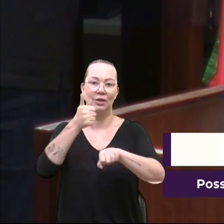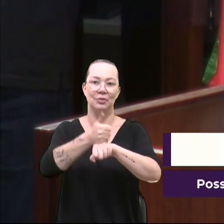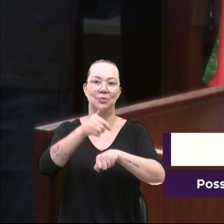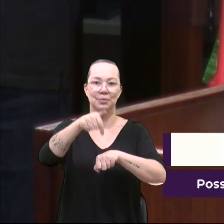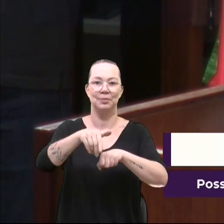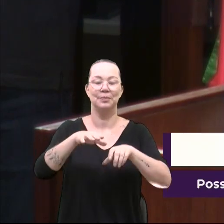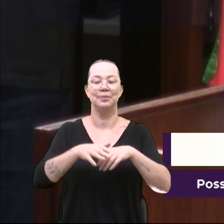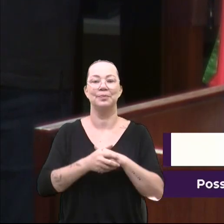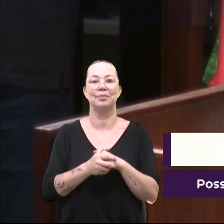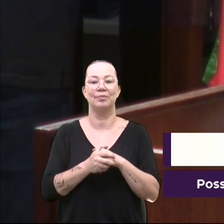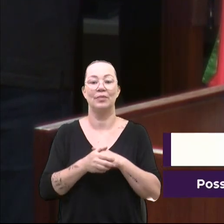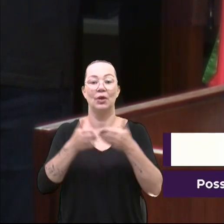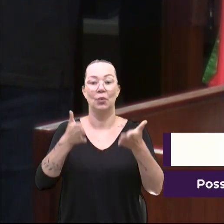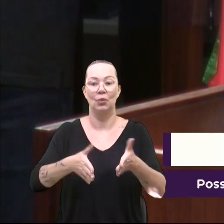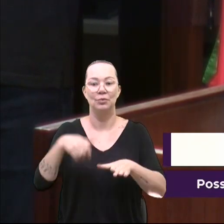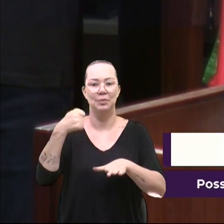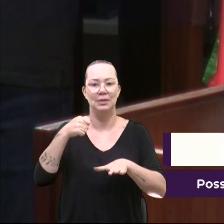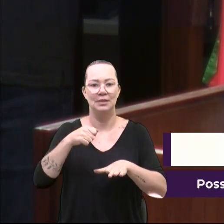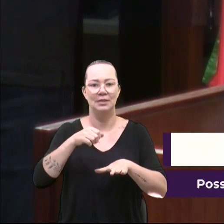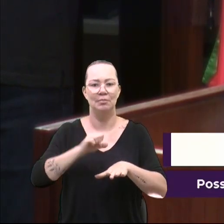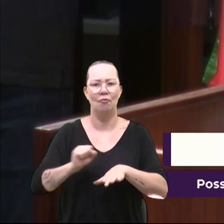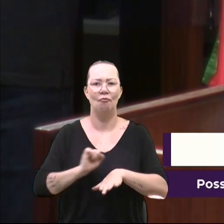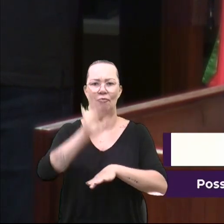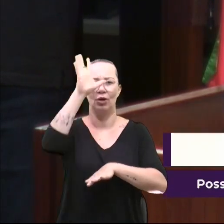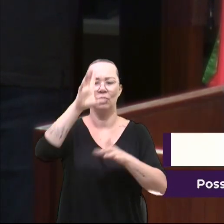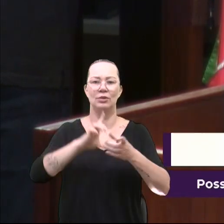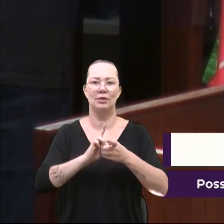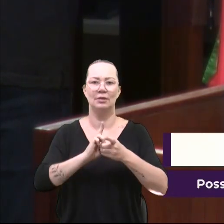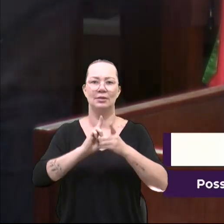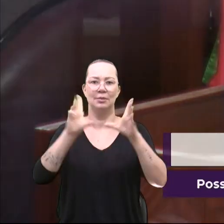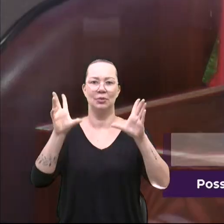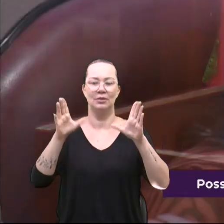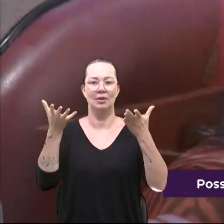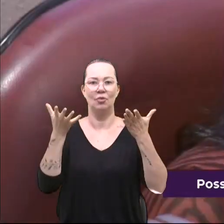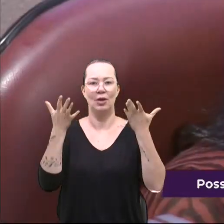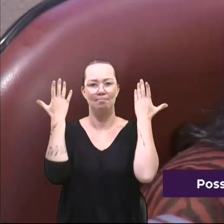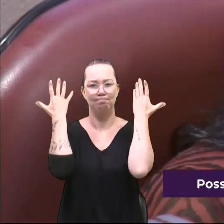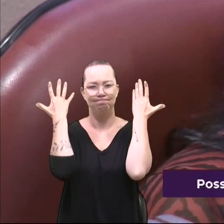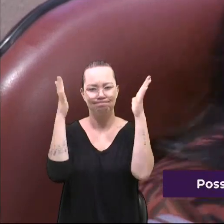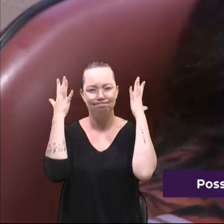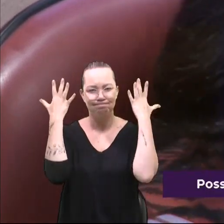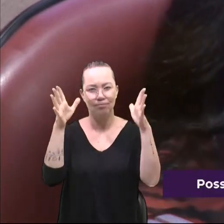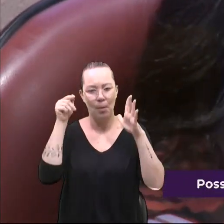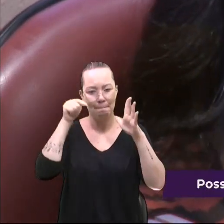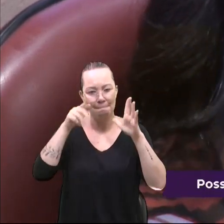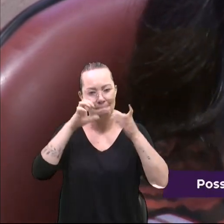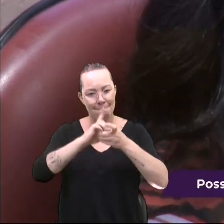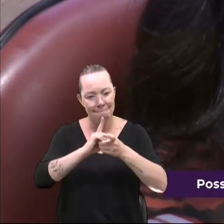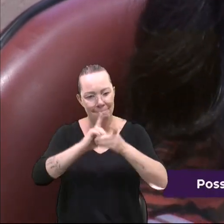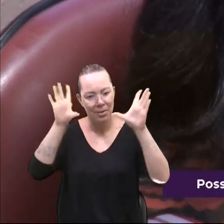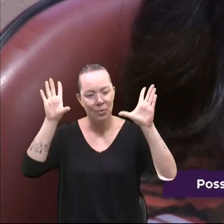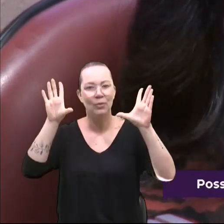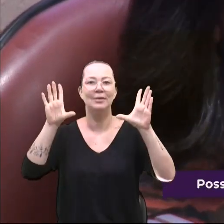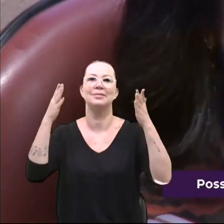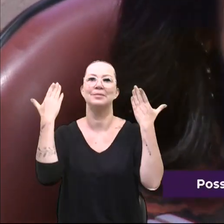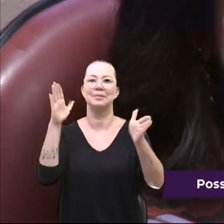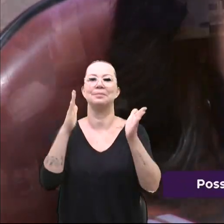precisamos valorizar a democracia. Eu quero uma salva de palmas para a democracia.